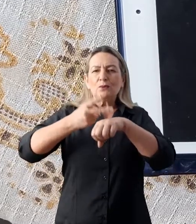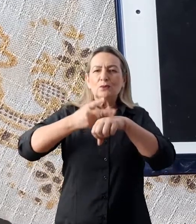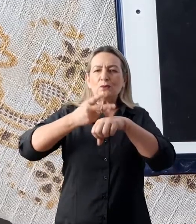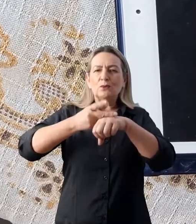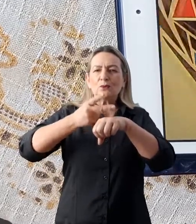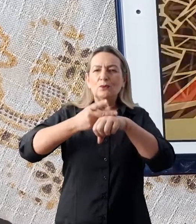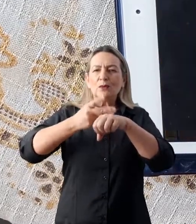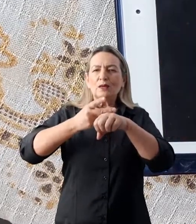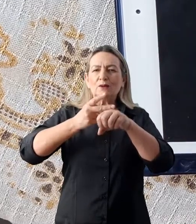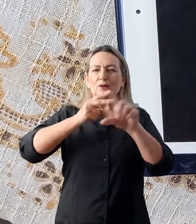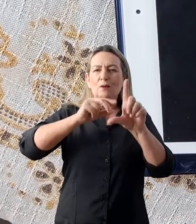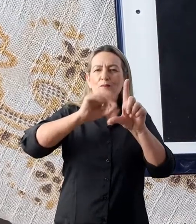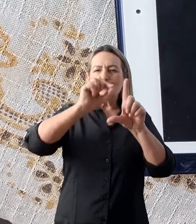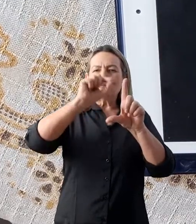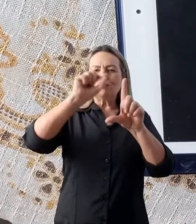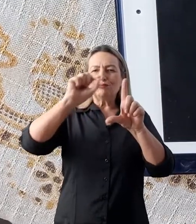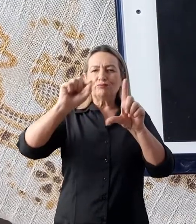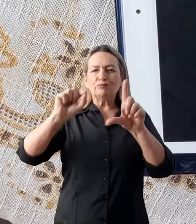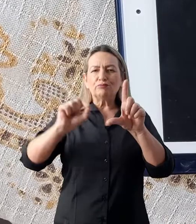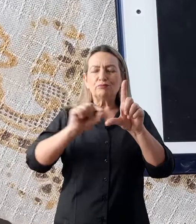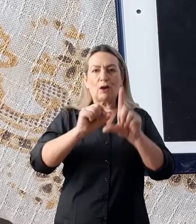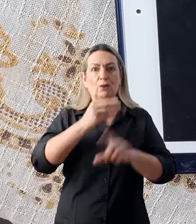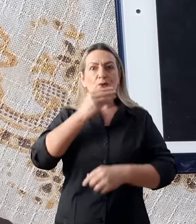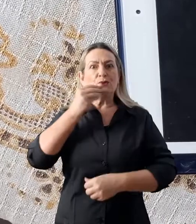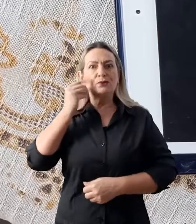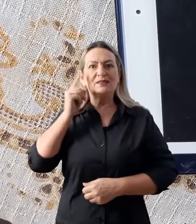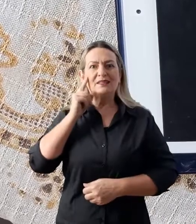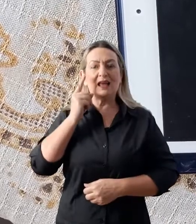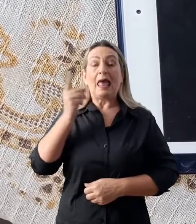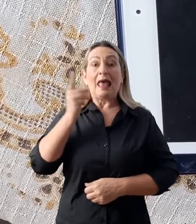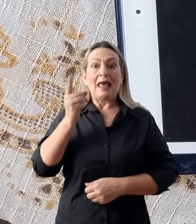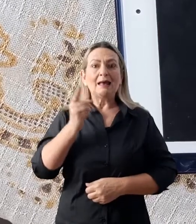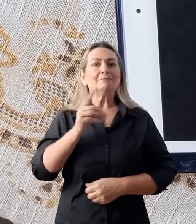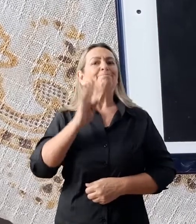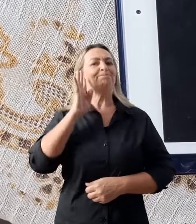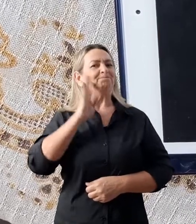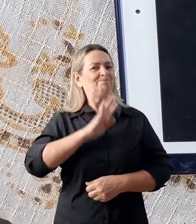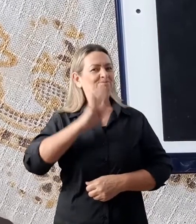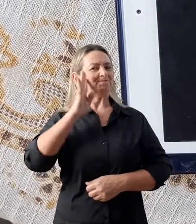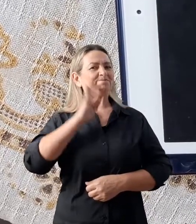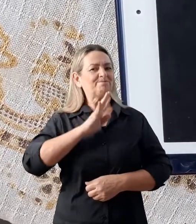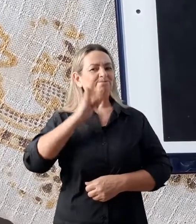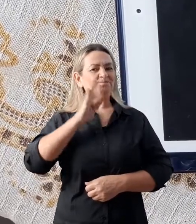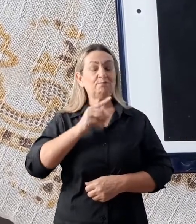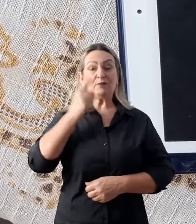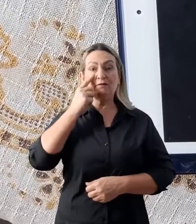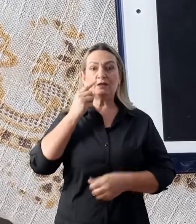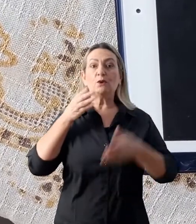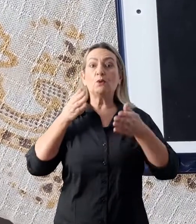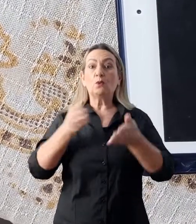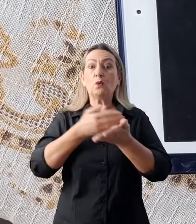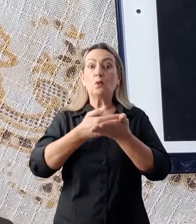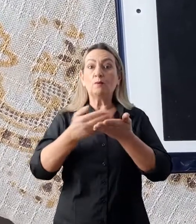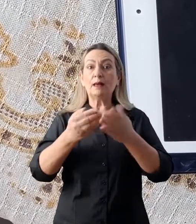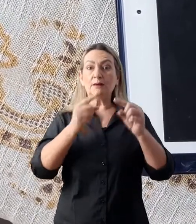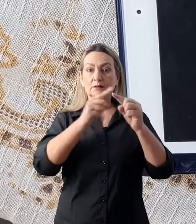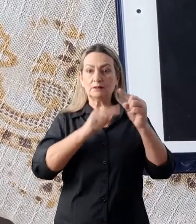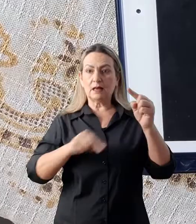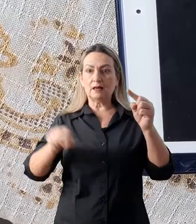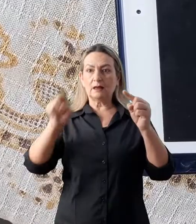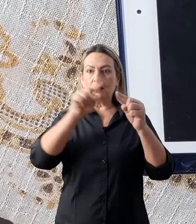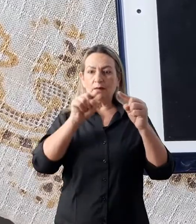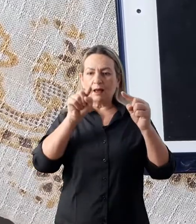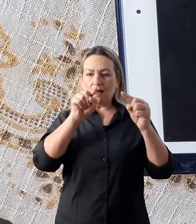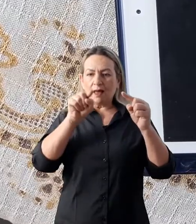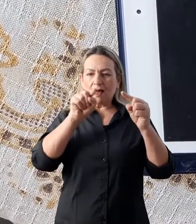vitral, achei muito legal. Essa aqui também, então a gente percebe, eu sempre gosto de começar